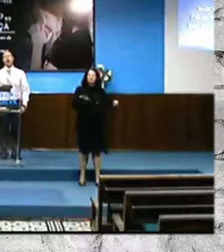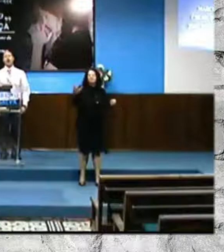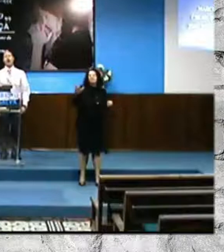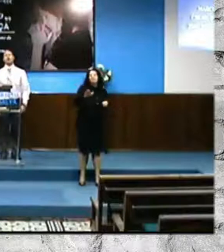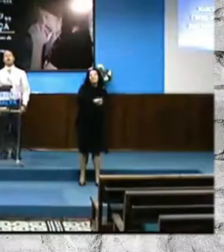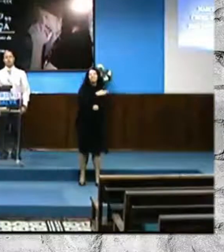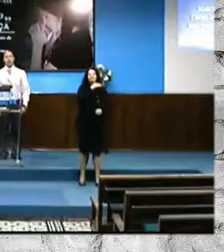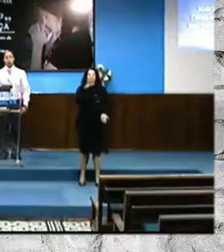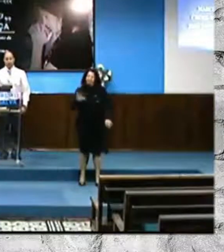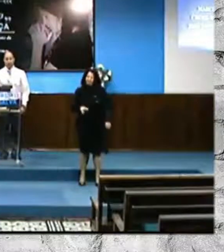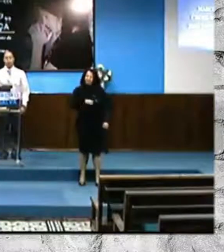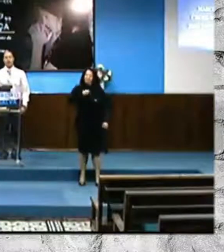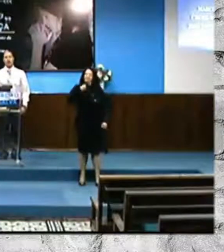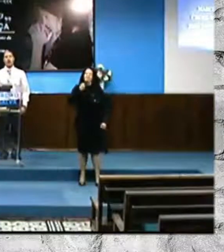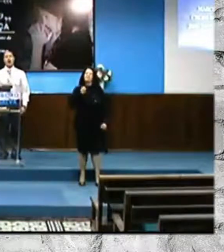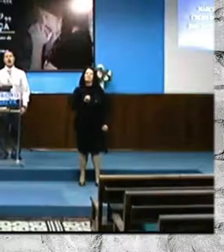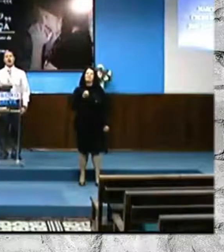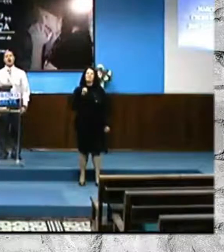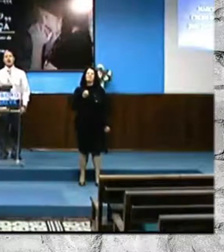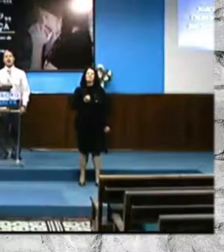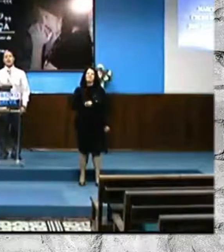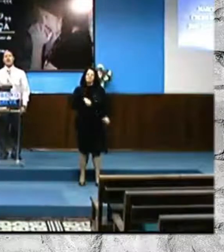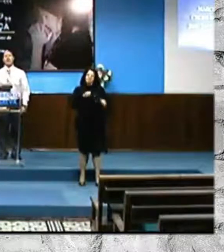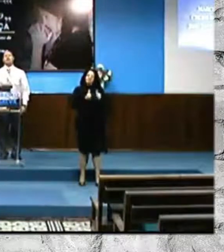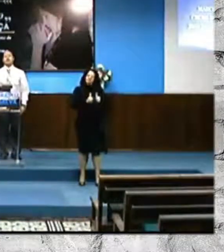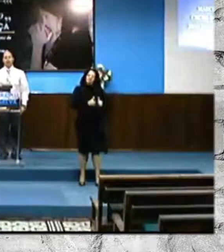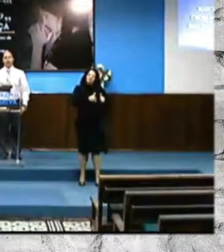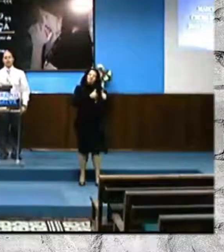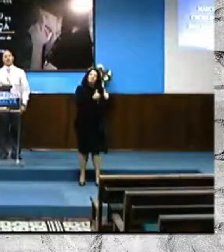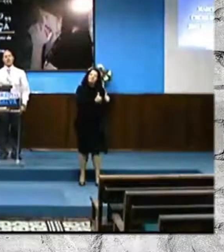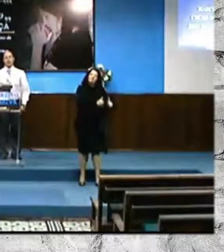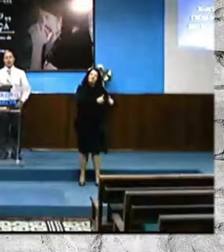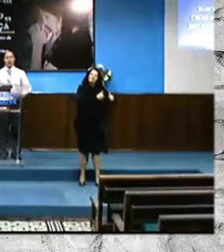Marcharemos cheios de coragem,